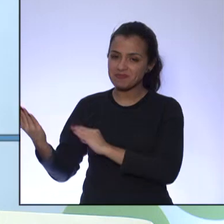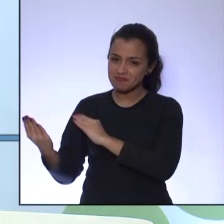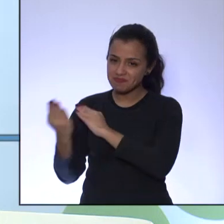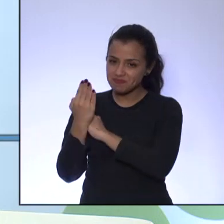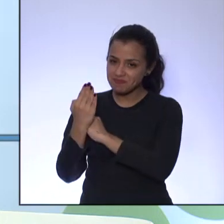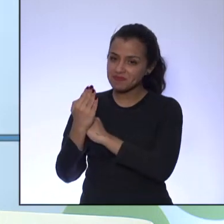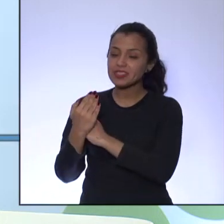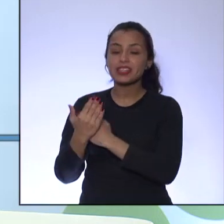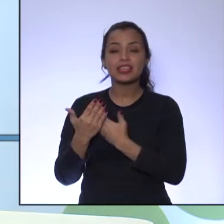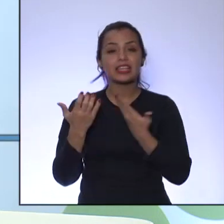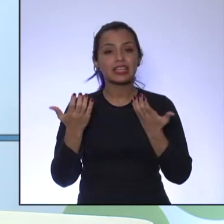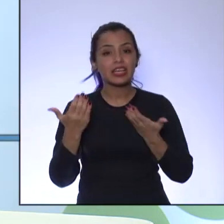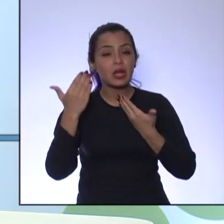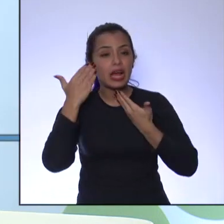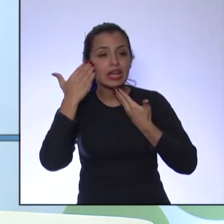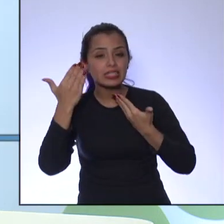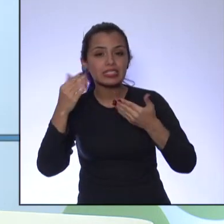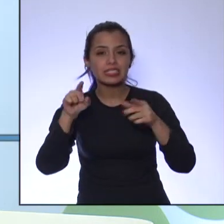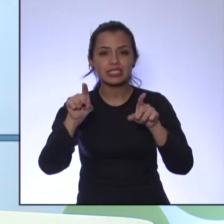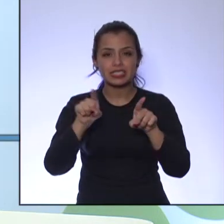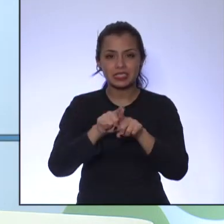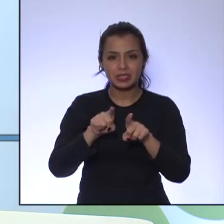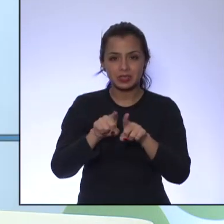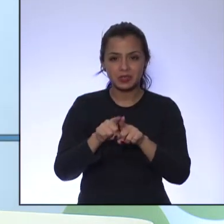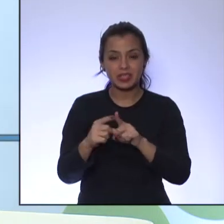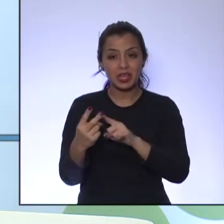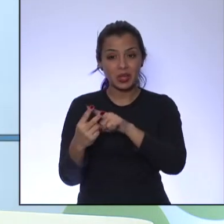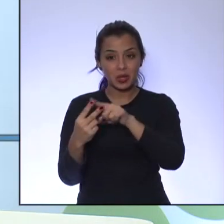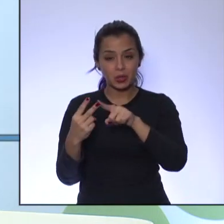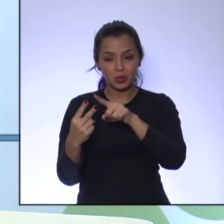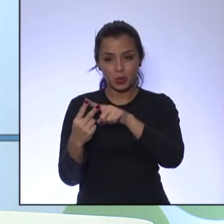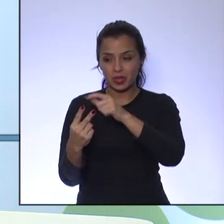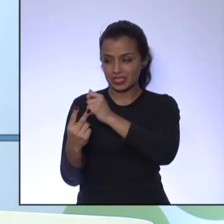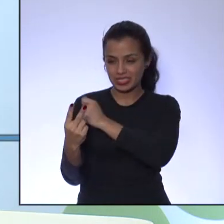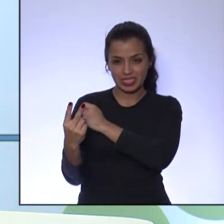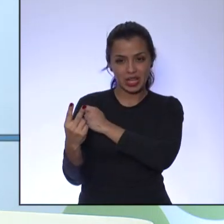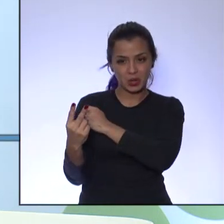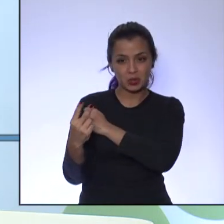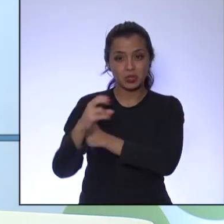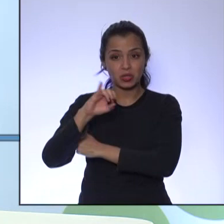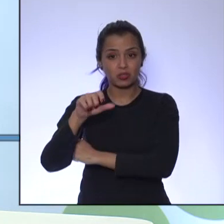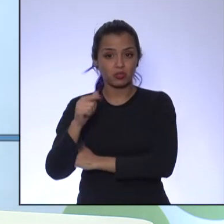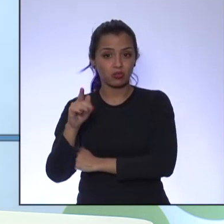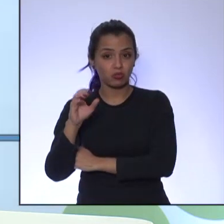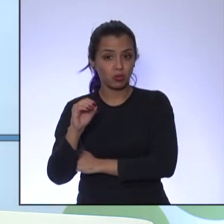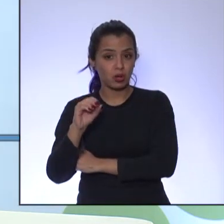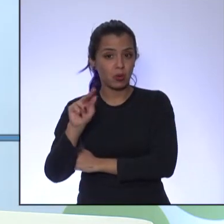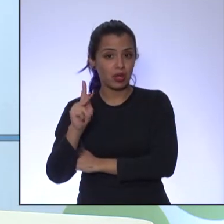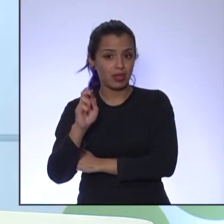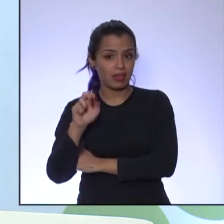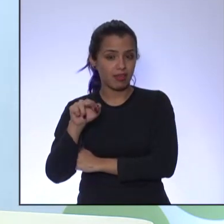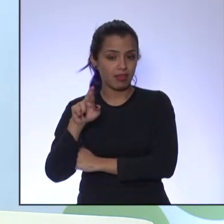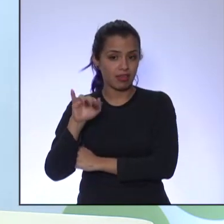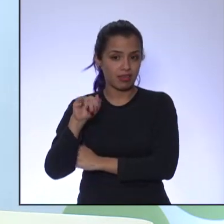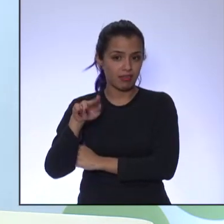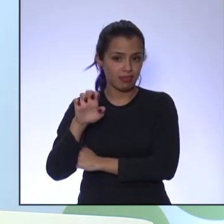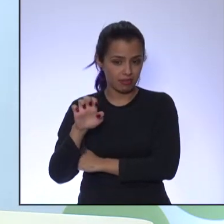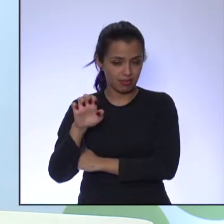de agradecer aqui, especialmente 2 alunos que estão aí contribuindo, João Henrique e Arthur, que estão